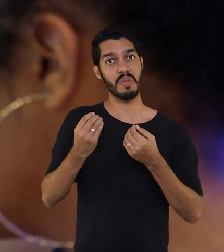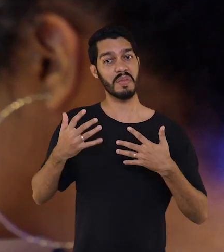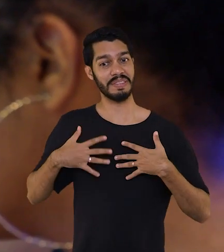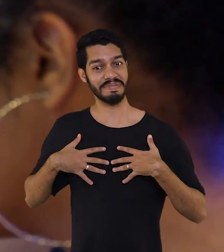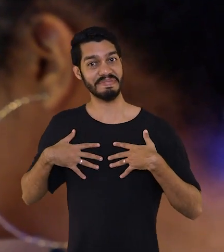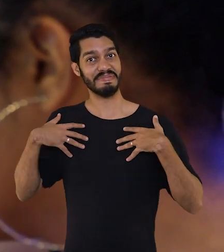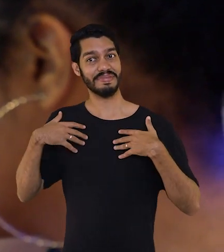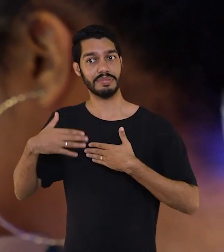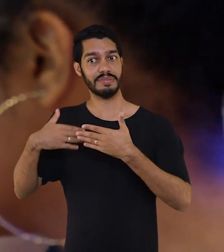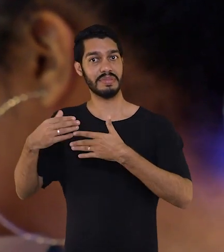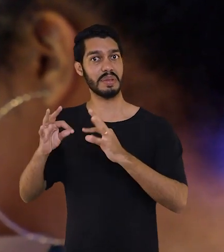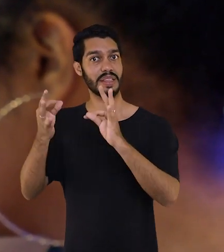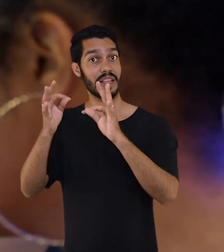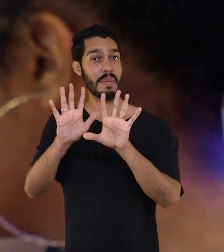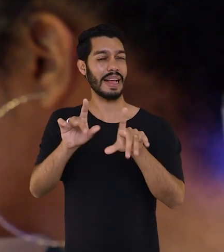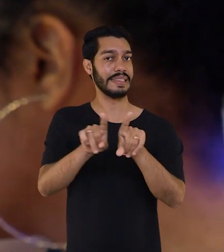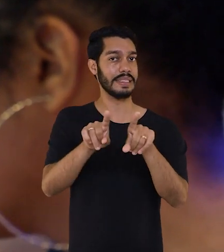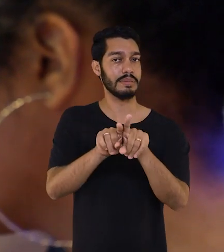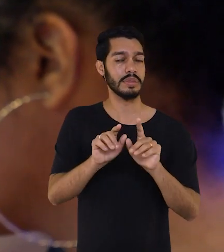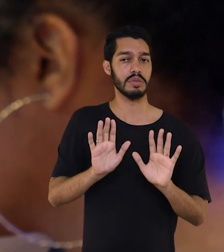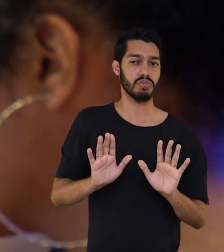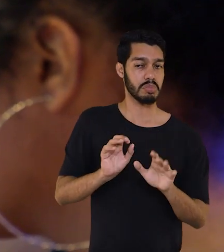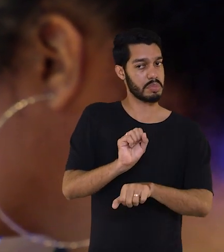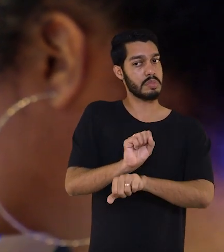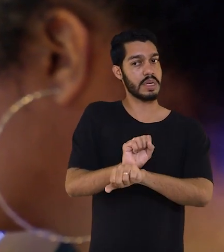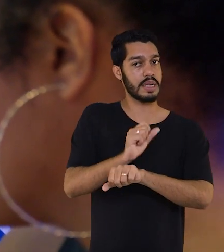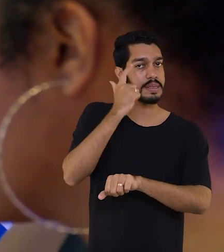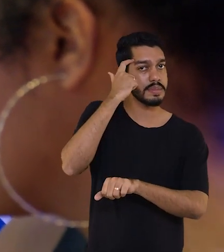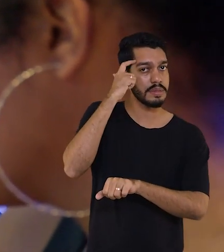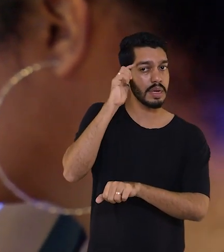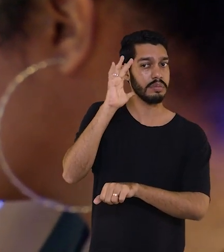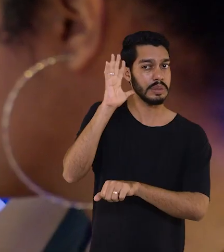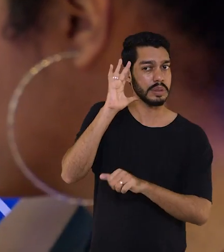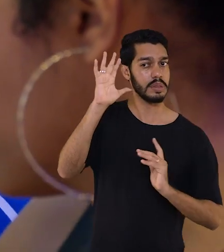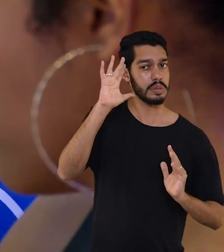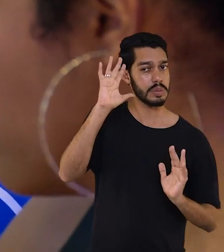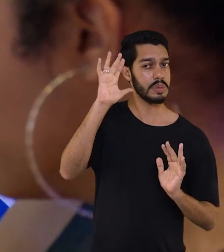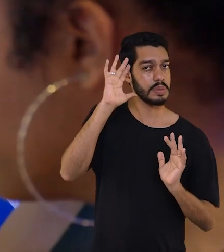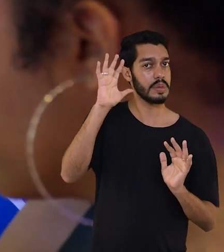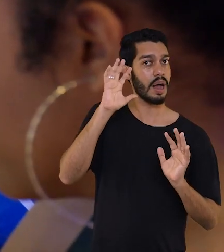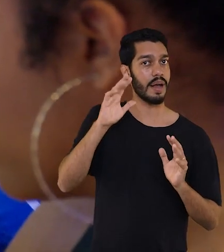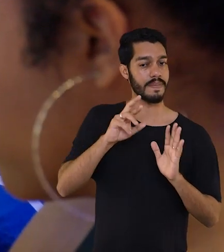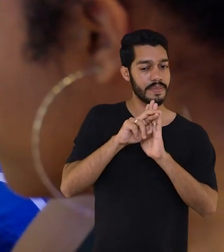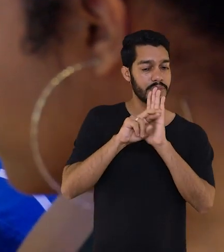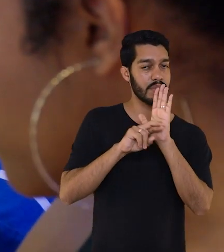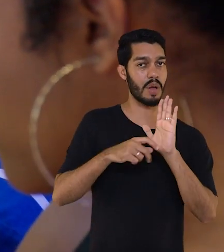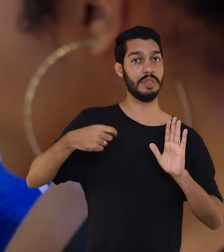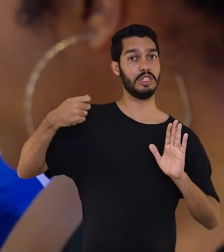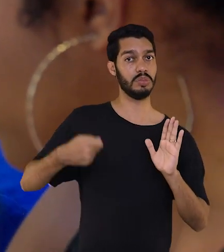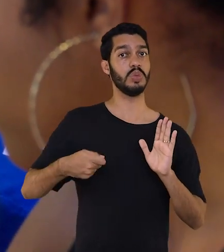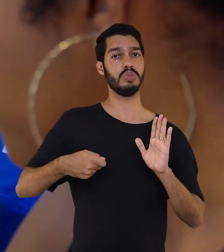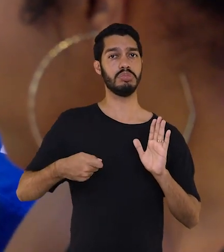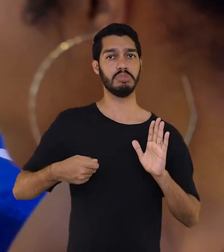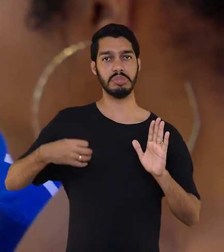se animar, ficar entusiasmado com a evolução da ferramenta, mas ao mesmo tempo parar para pensar do que pode ser feito, uma